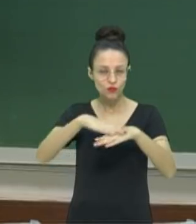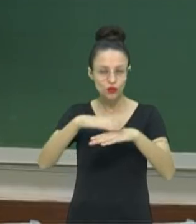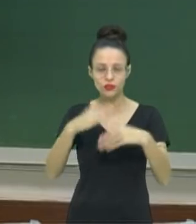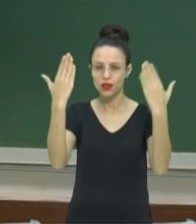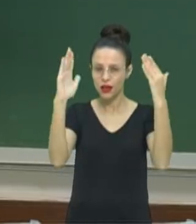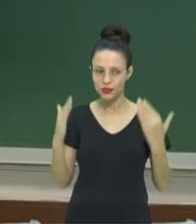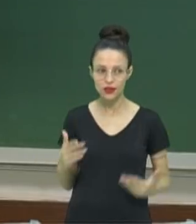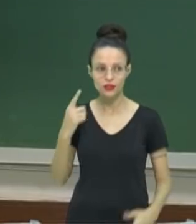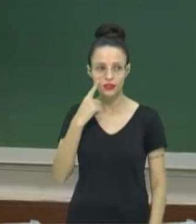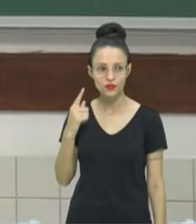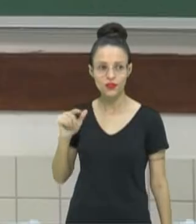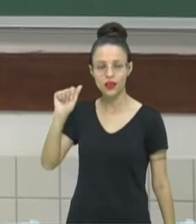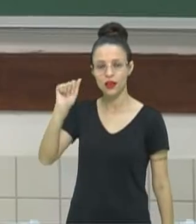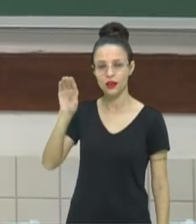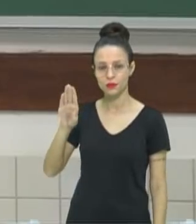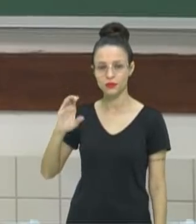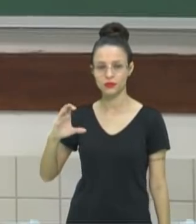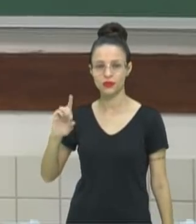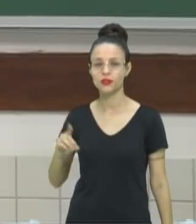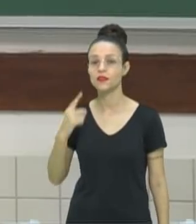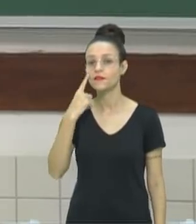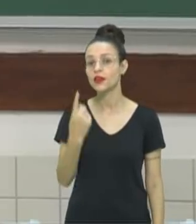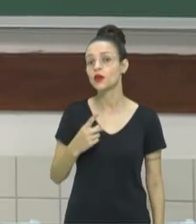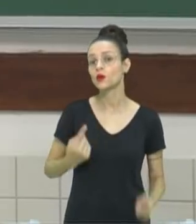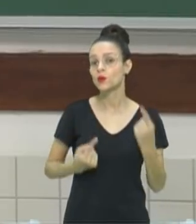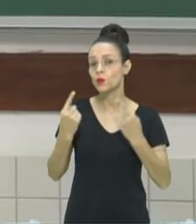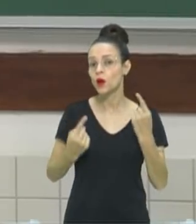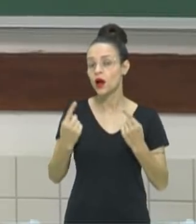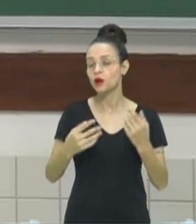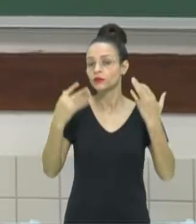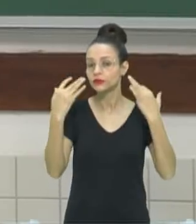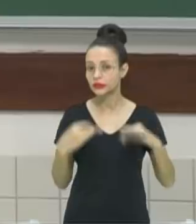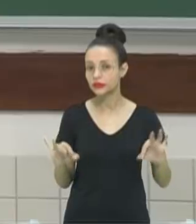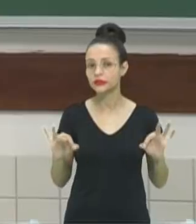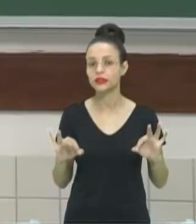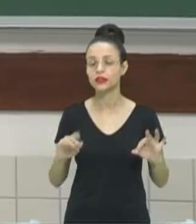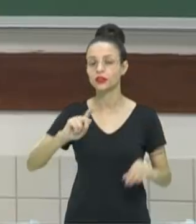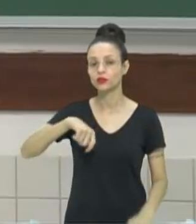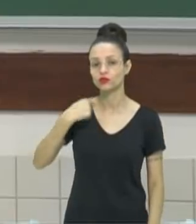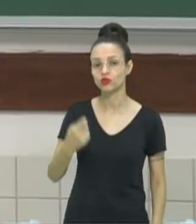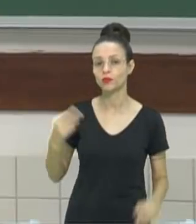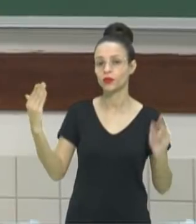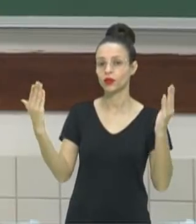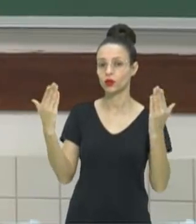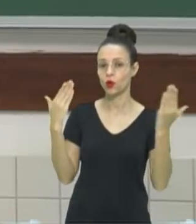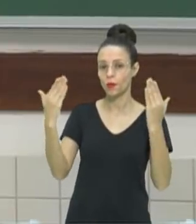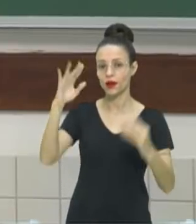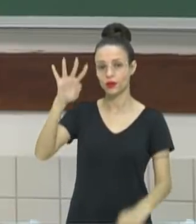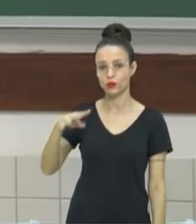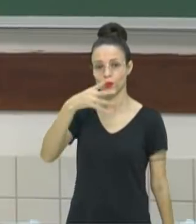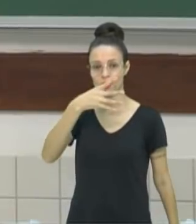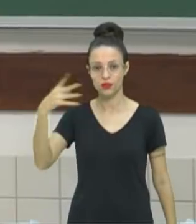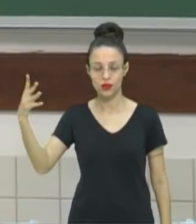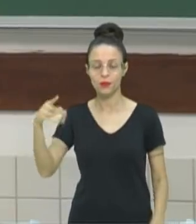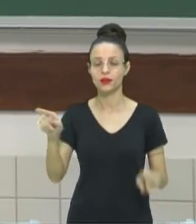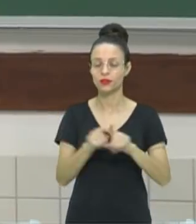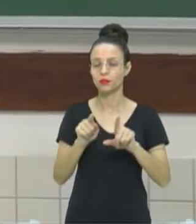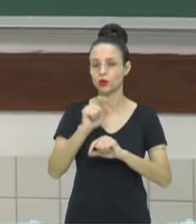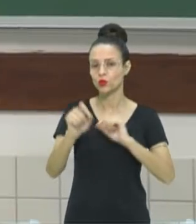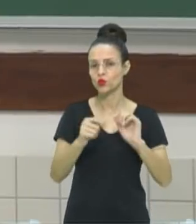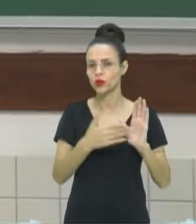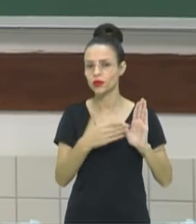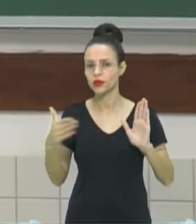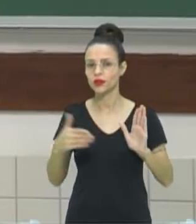analisar as afirmativas ali e dizer para mim qual está, correta em relação ao que a tabela nos mostra, ao que